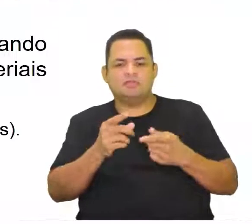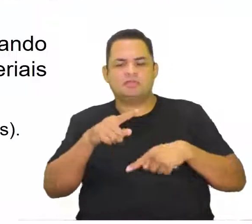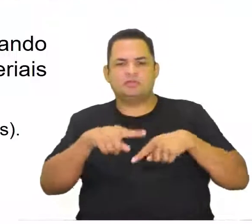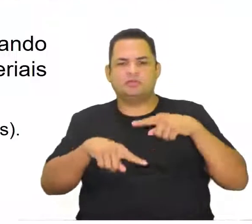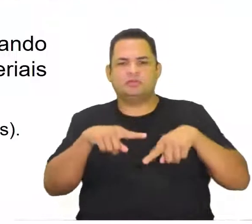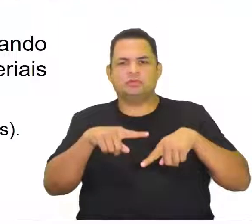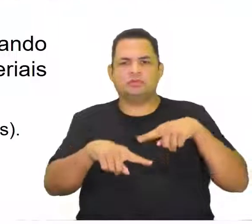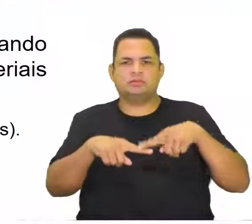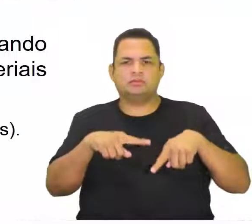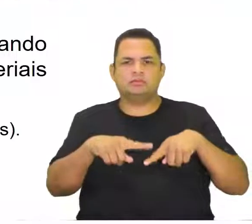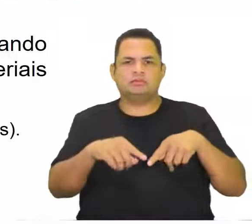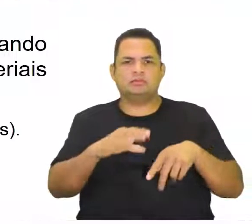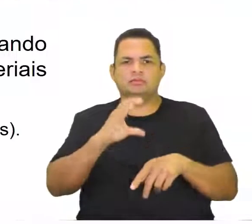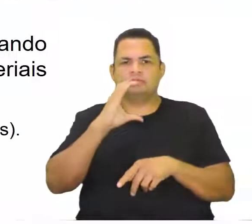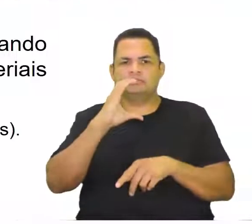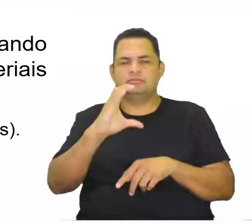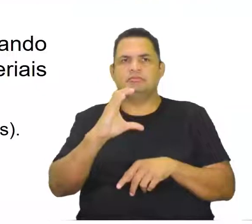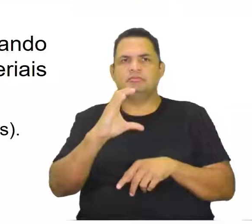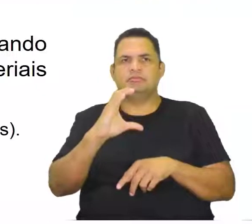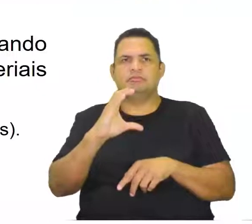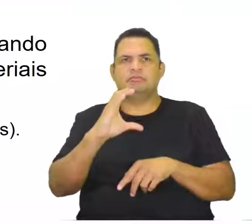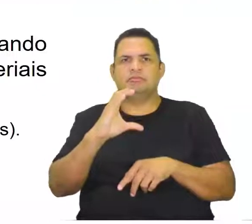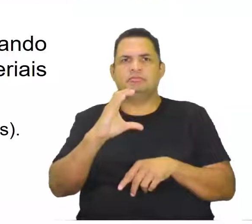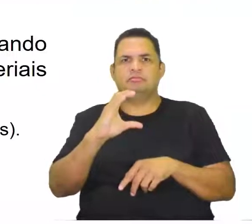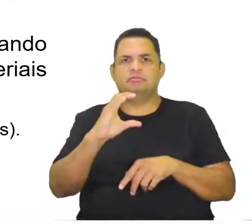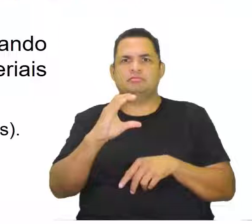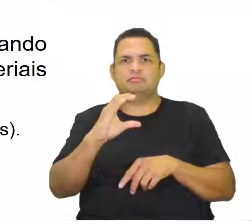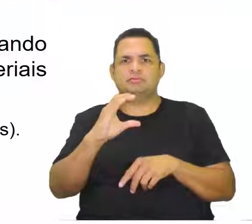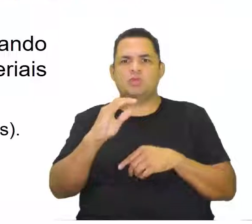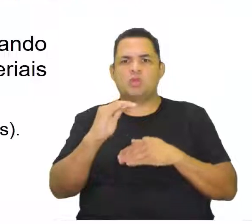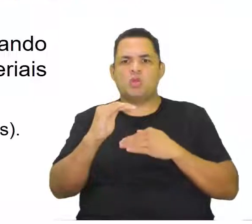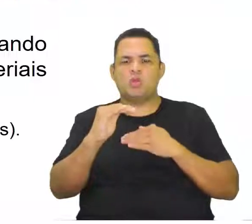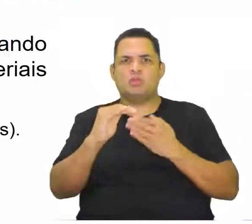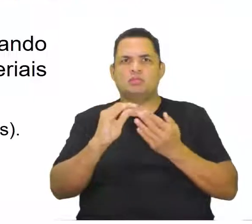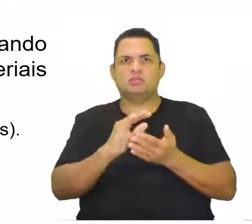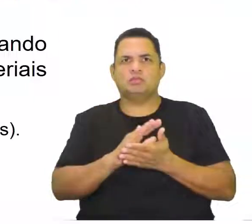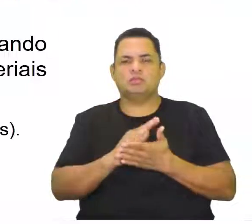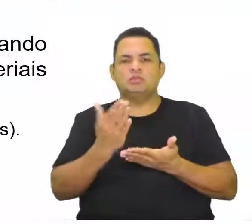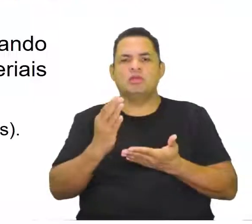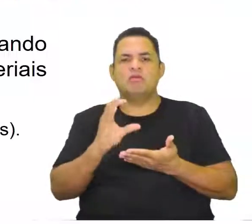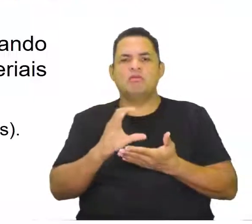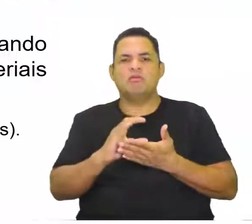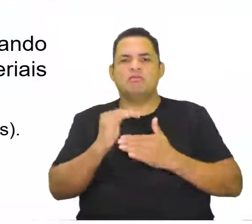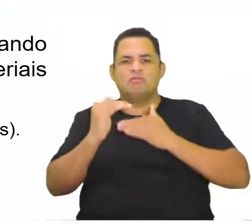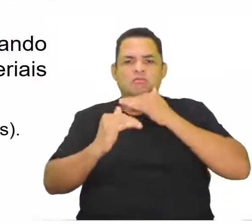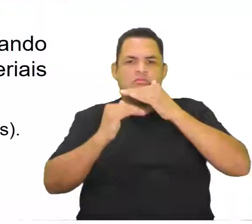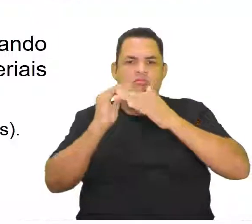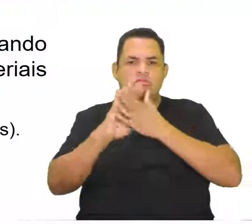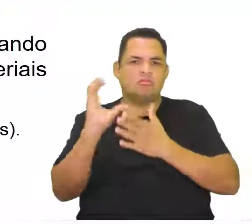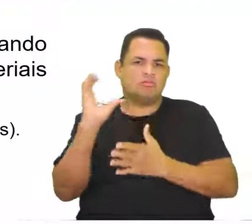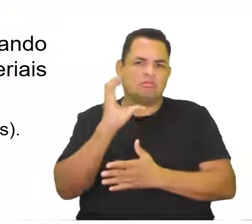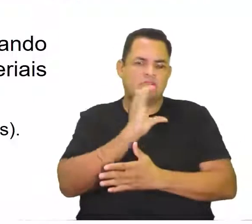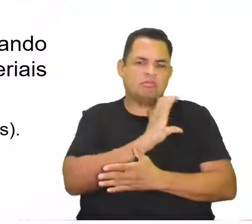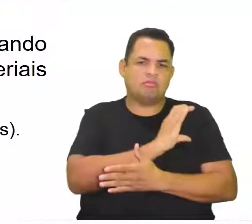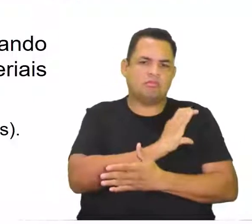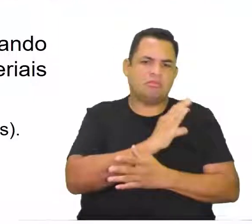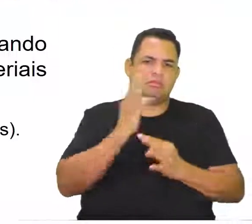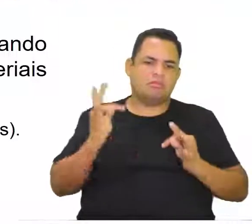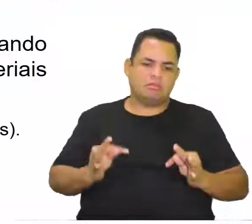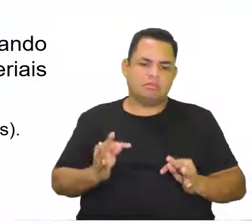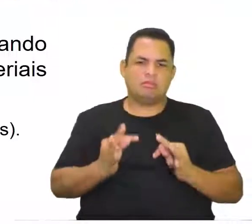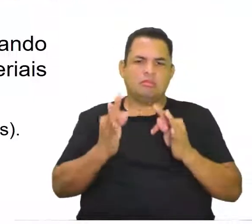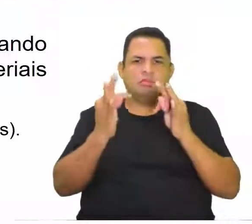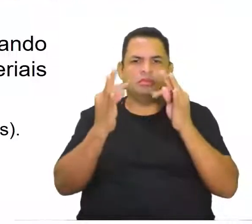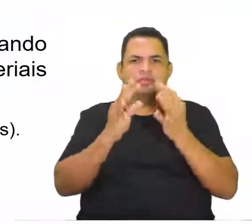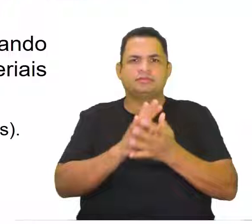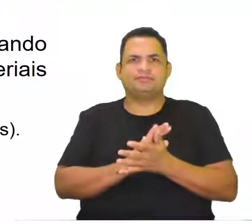produtos. C. O avanço rápido do desenvolvimento